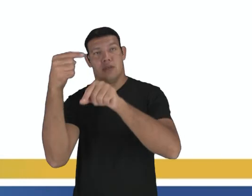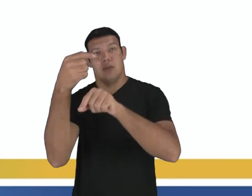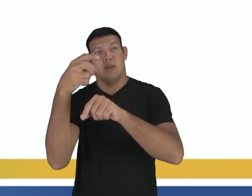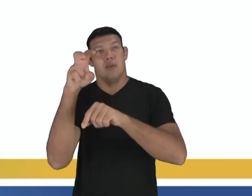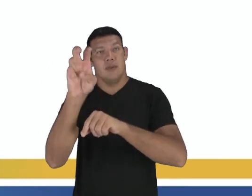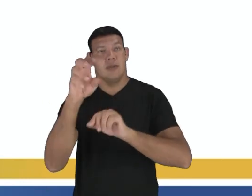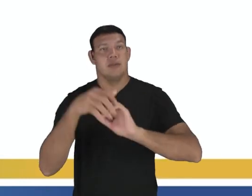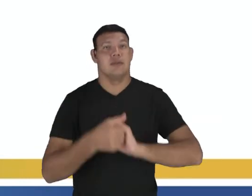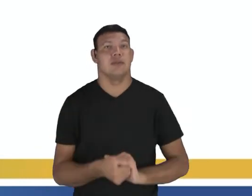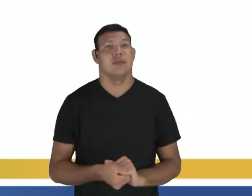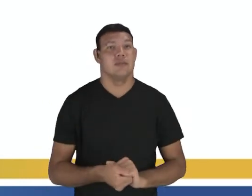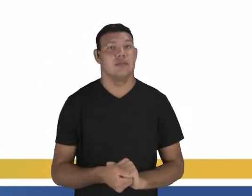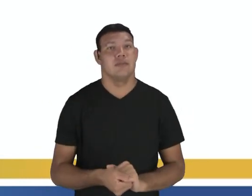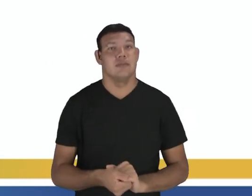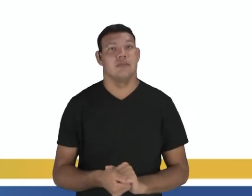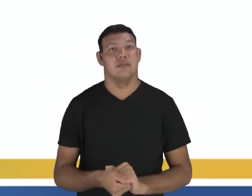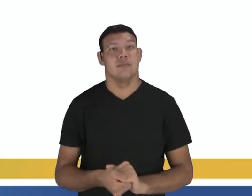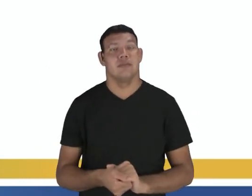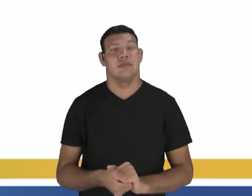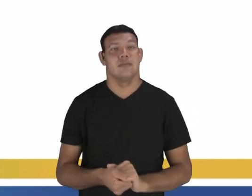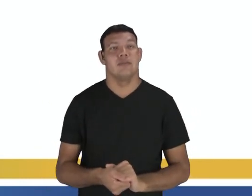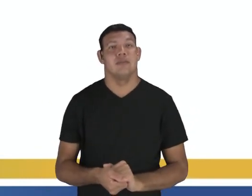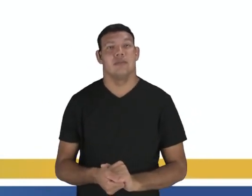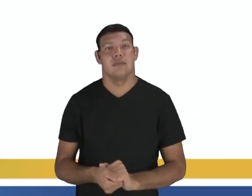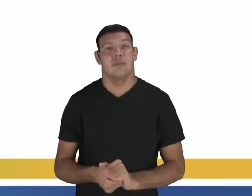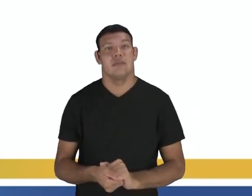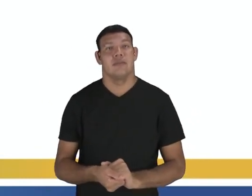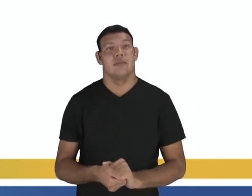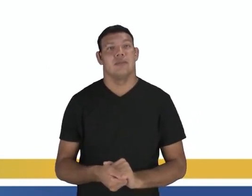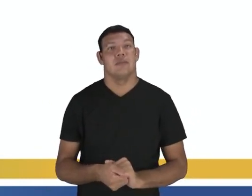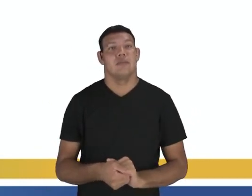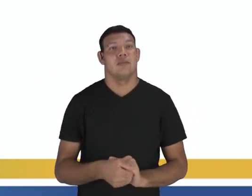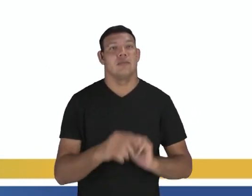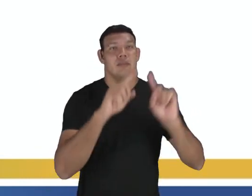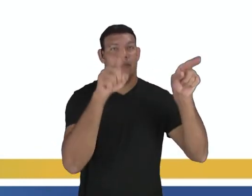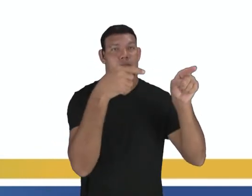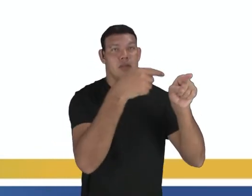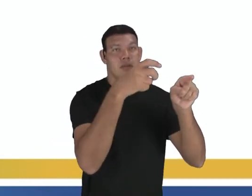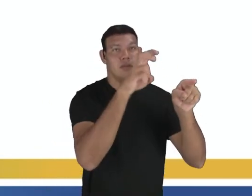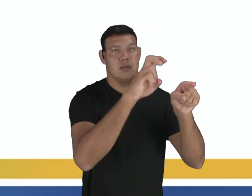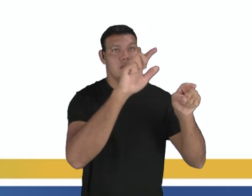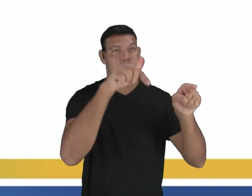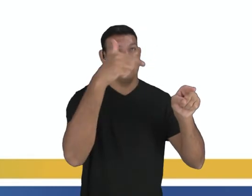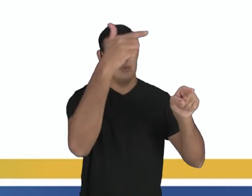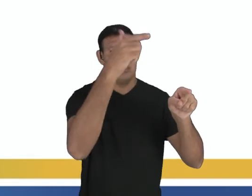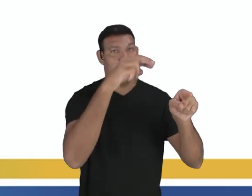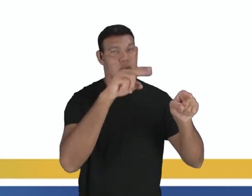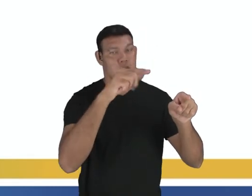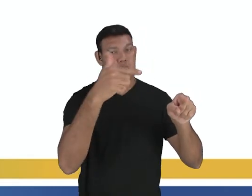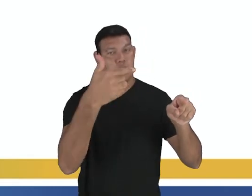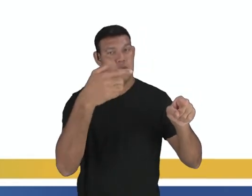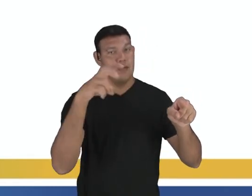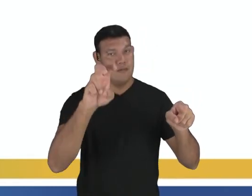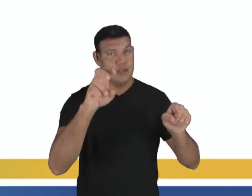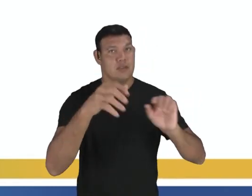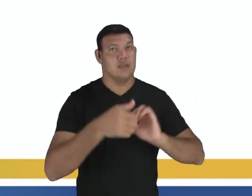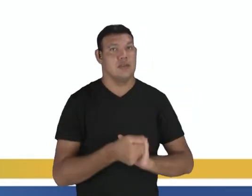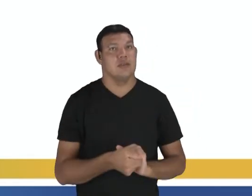ser positivo. Menos 5 vezes menos 5, 25 positivo.